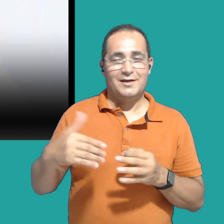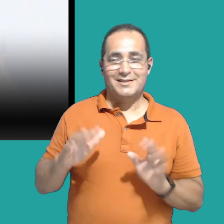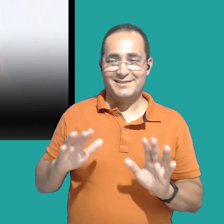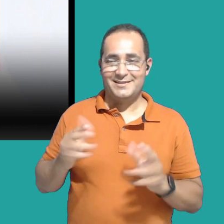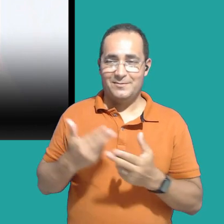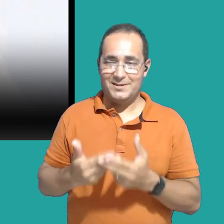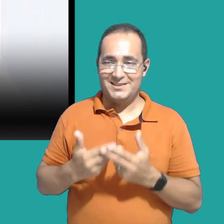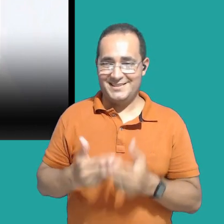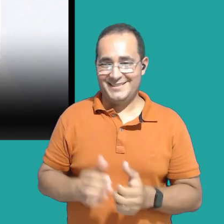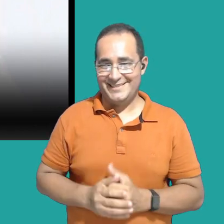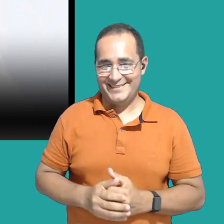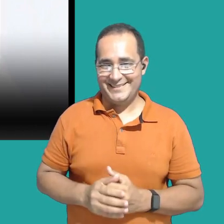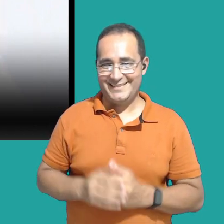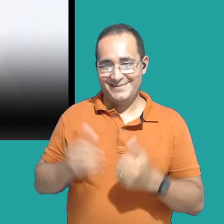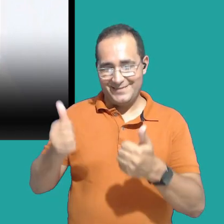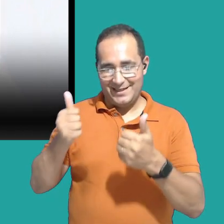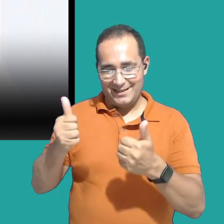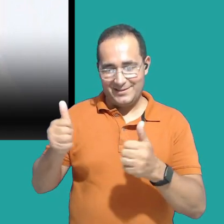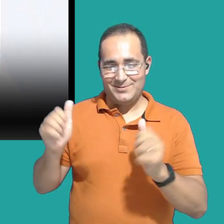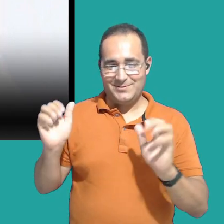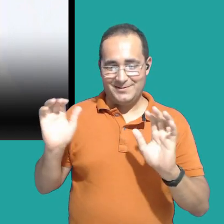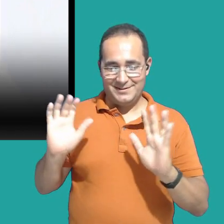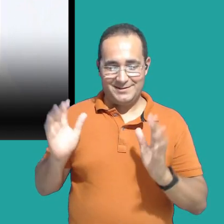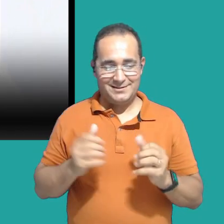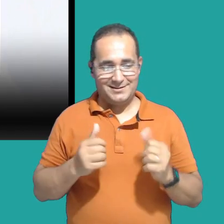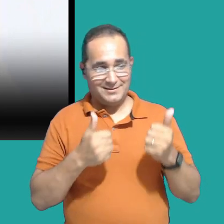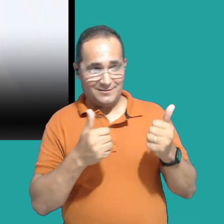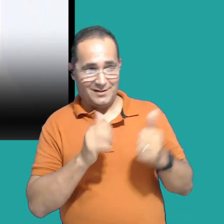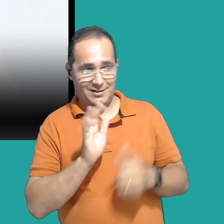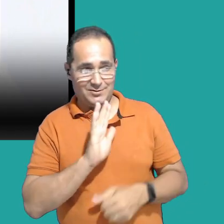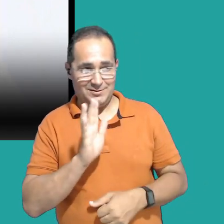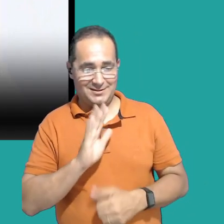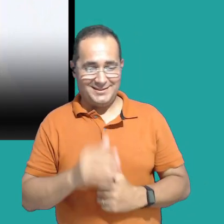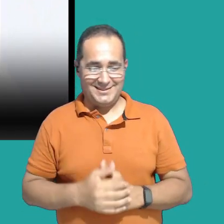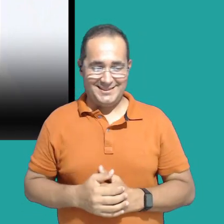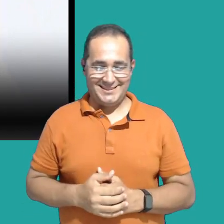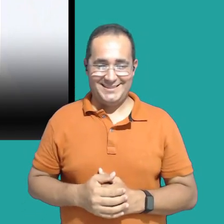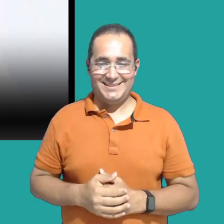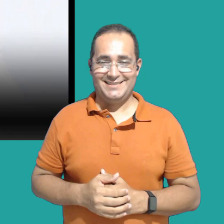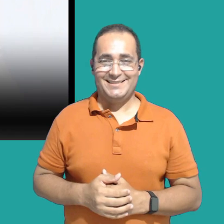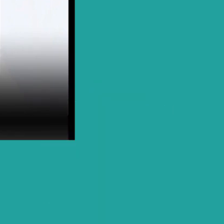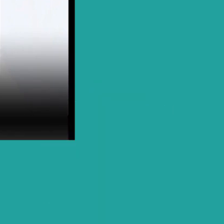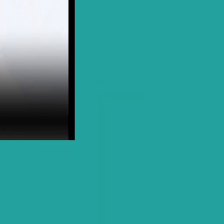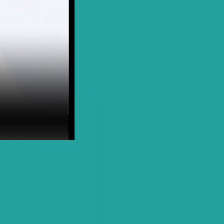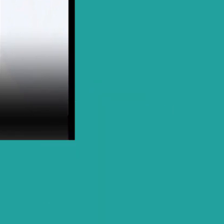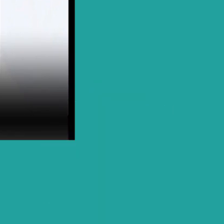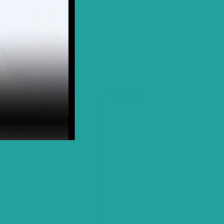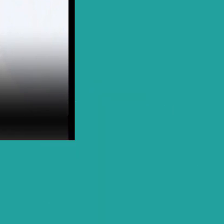conversas. Deixa. É. Valeu. Valeu, Nai.